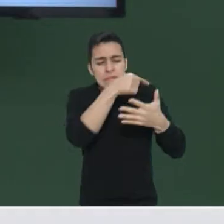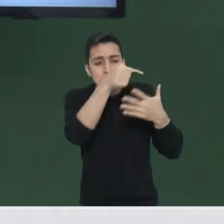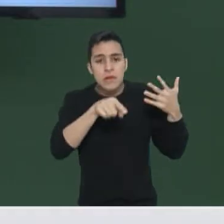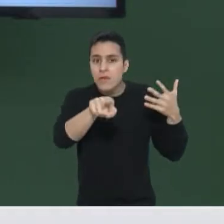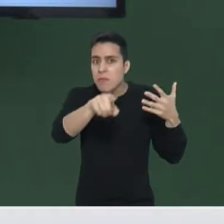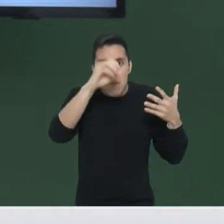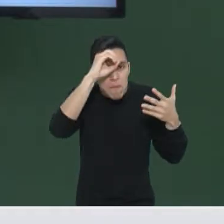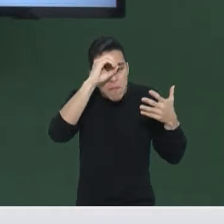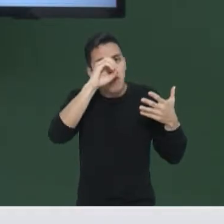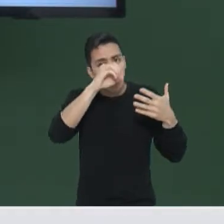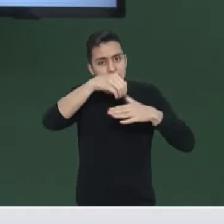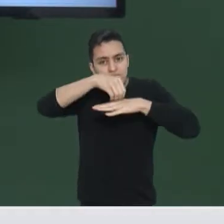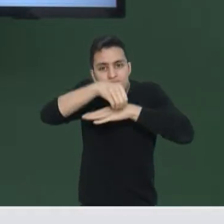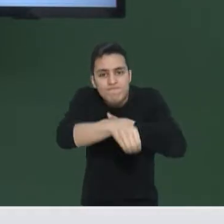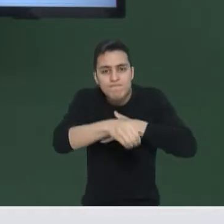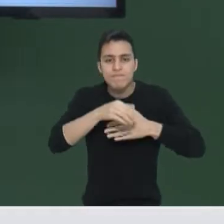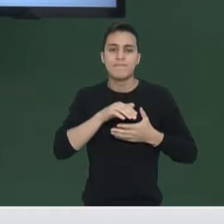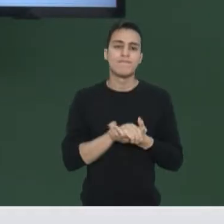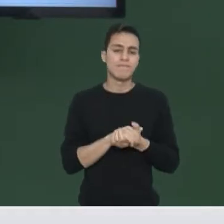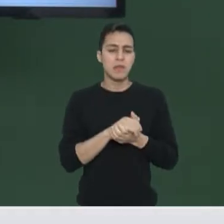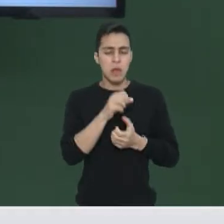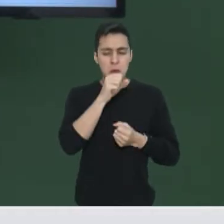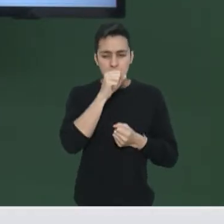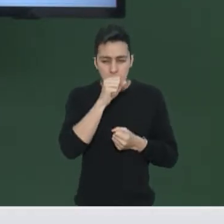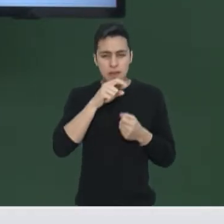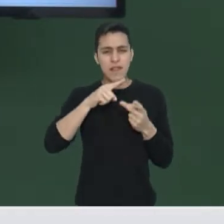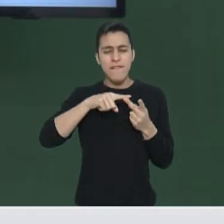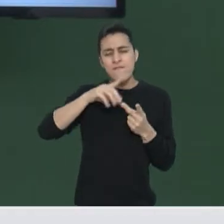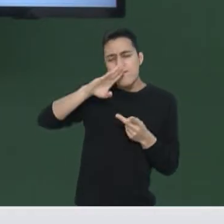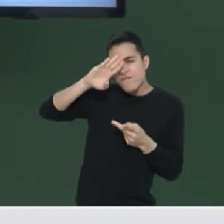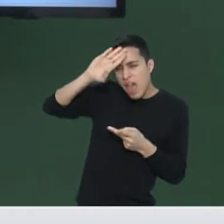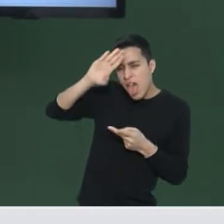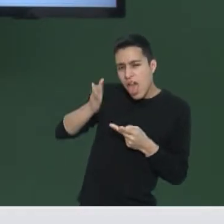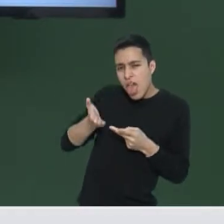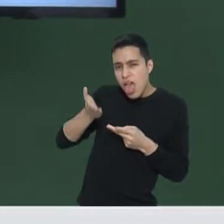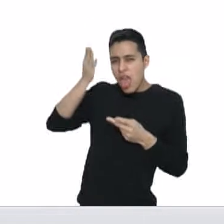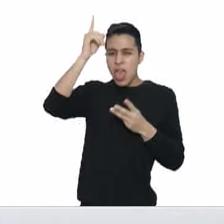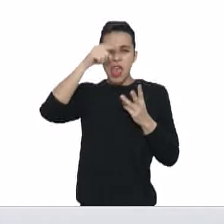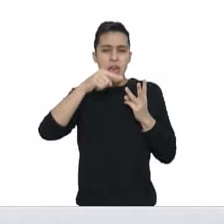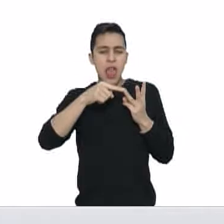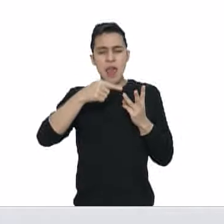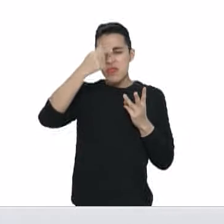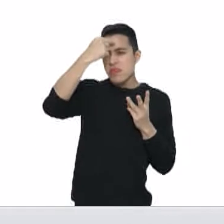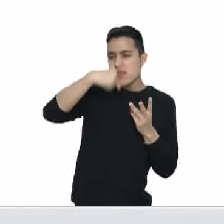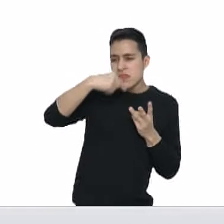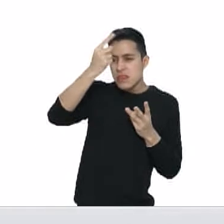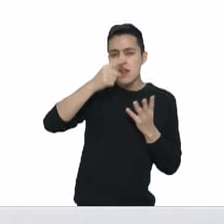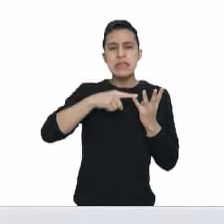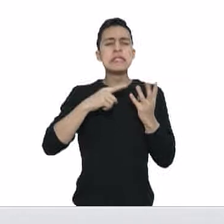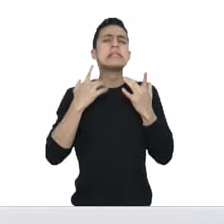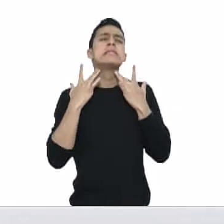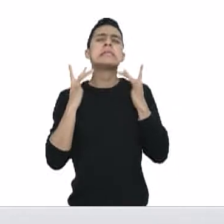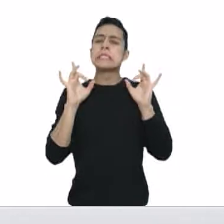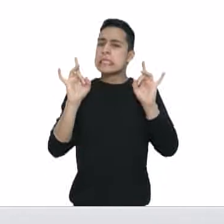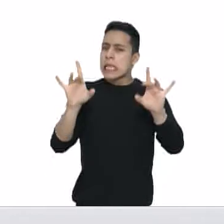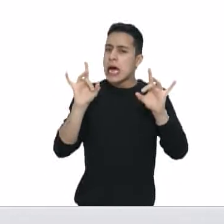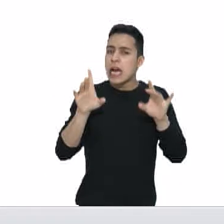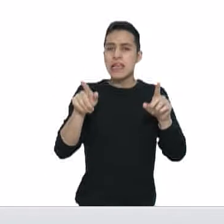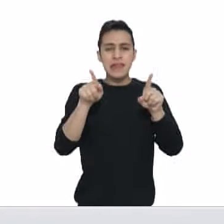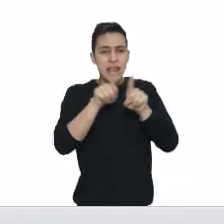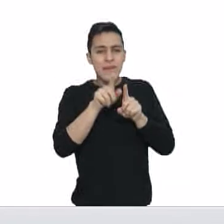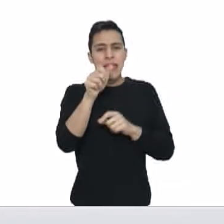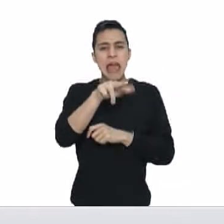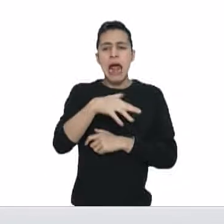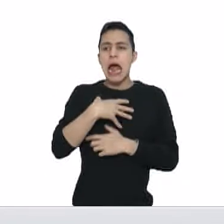você não conheça, né? Tosse, febre, coriza, dor de garganta, dificuldade